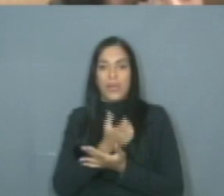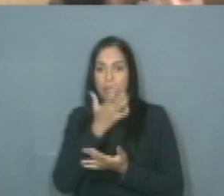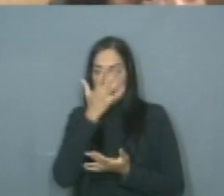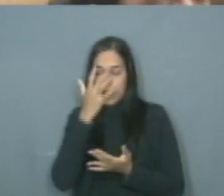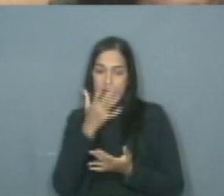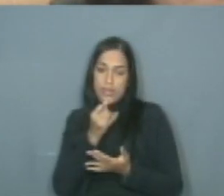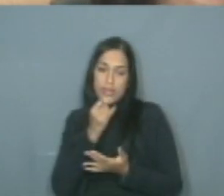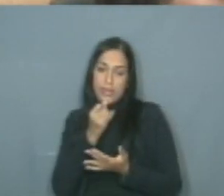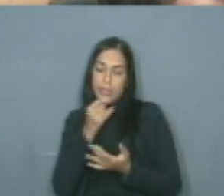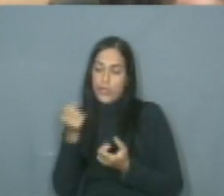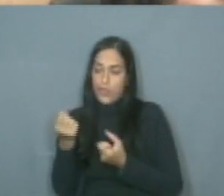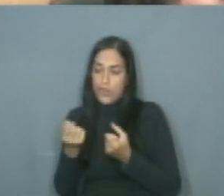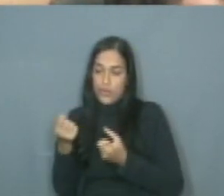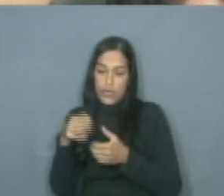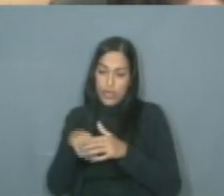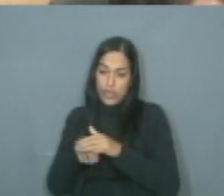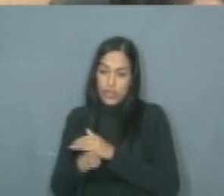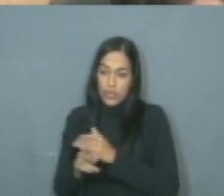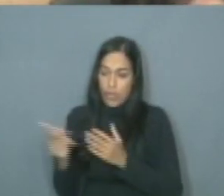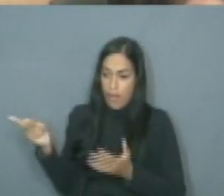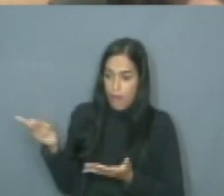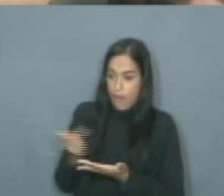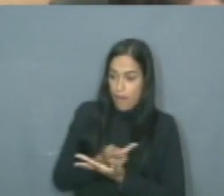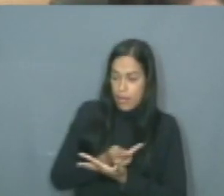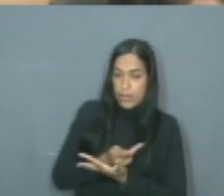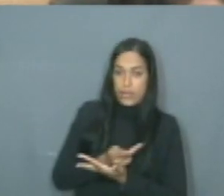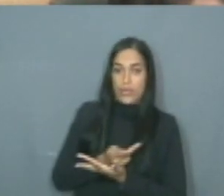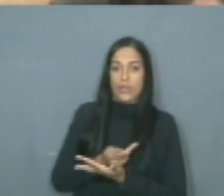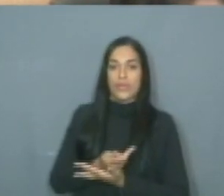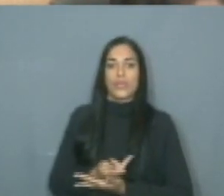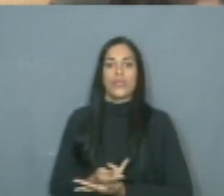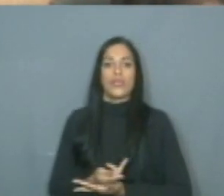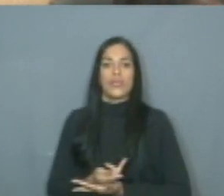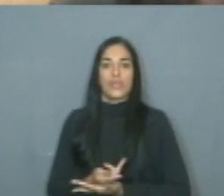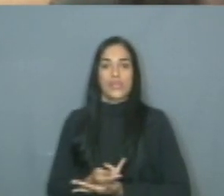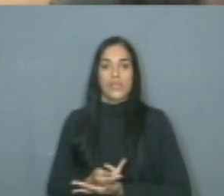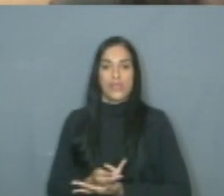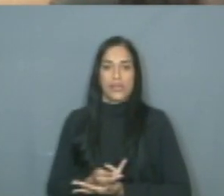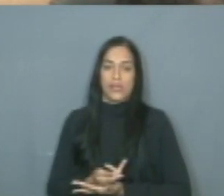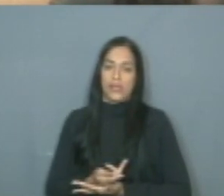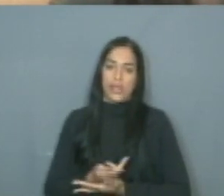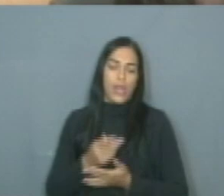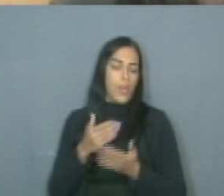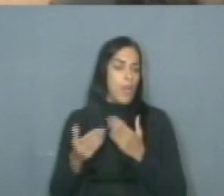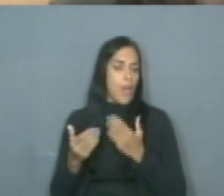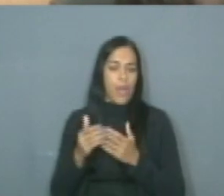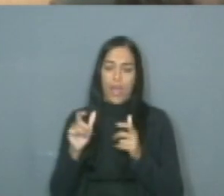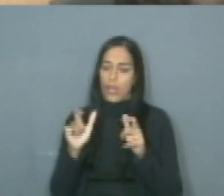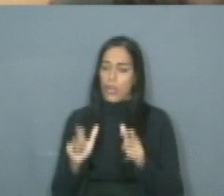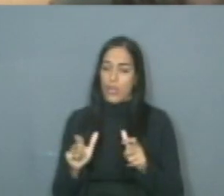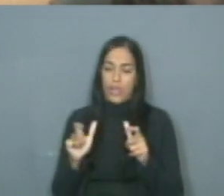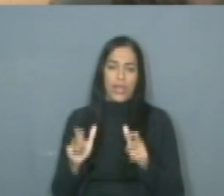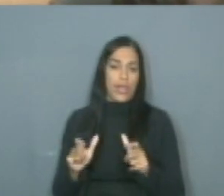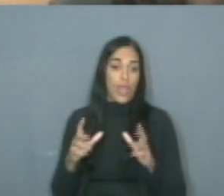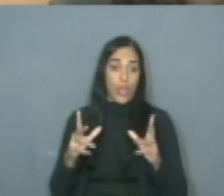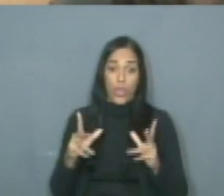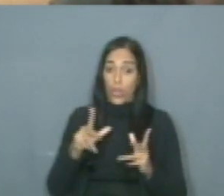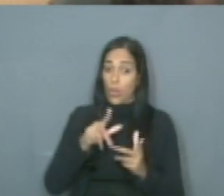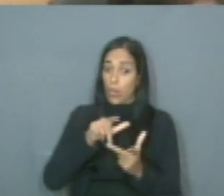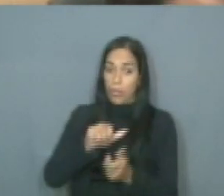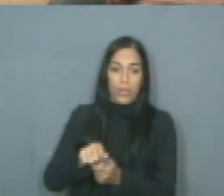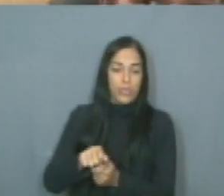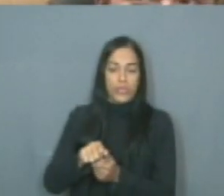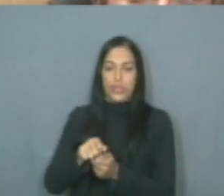ele, estaciona ele de forma irregular, na realidade ele é guinchado. Isso acontece em todo lugar do mundo. Isso não é